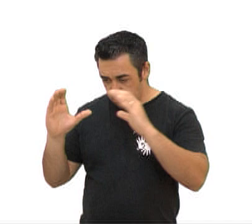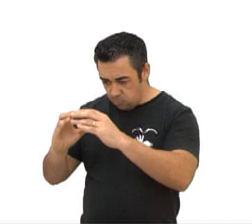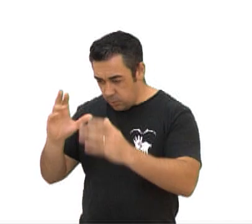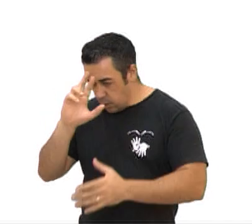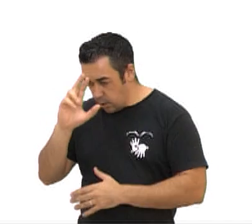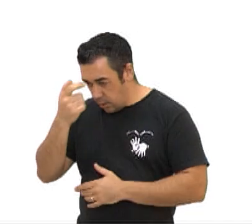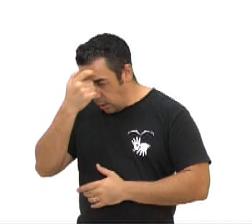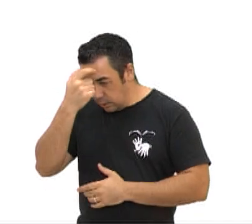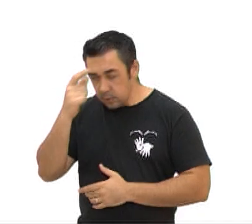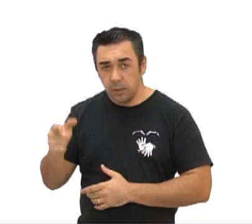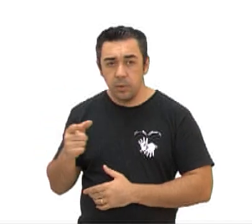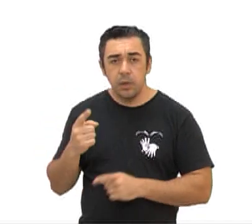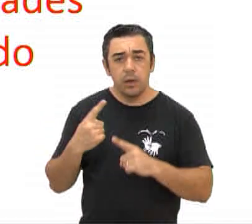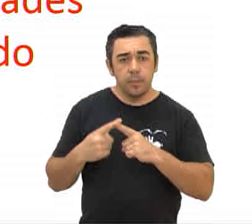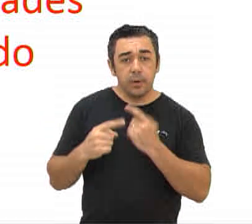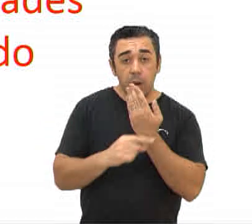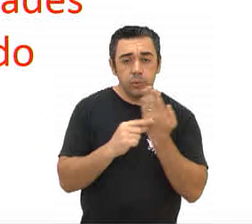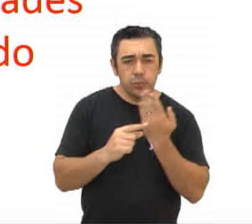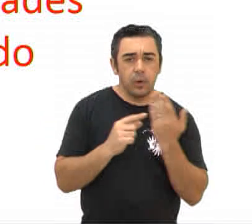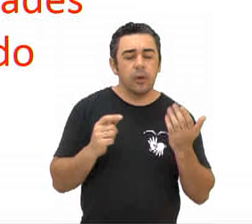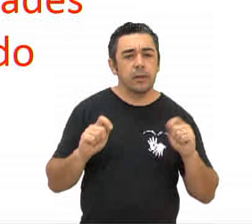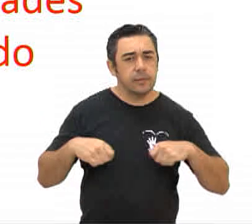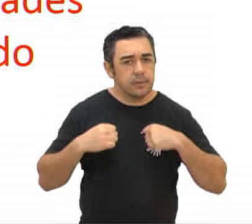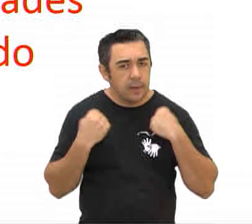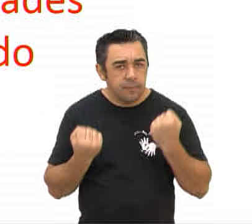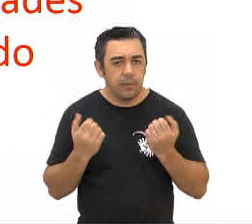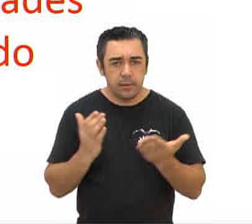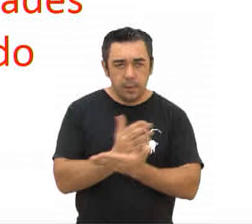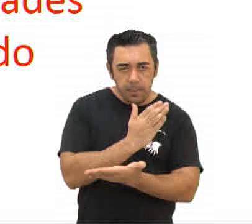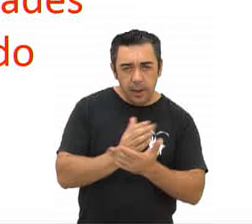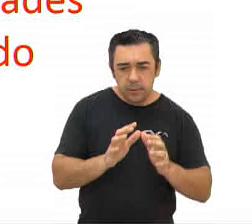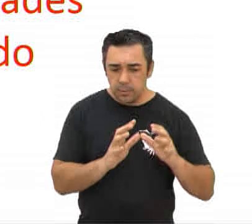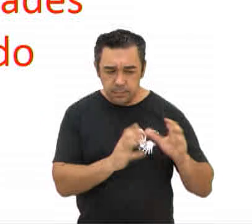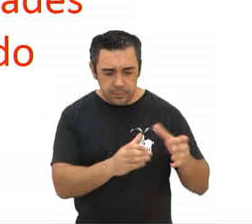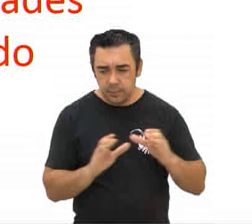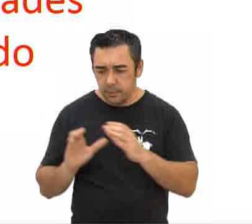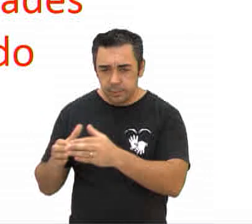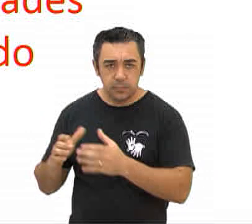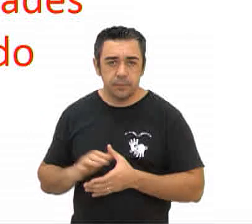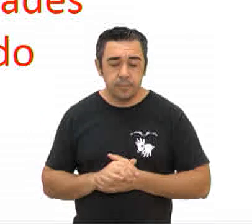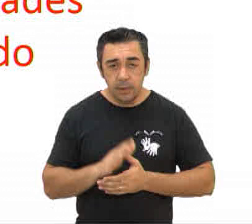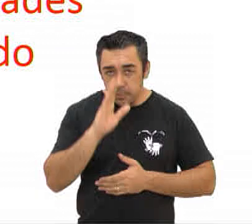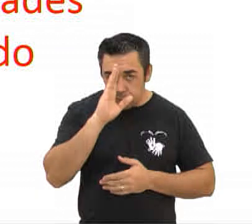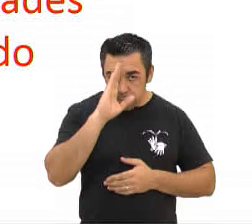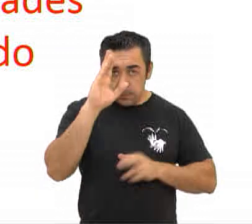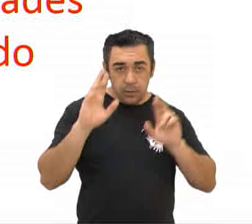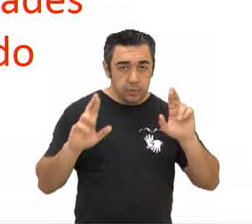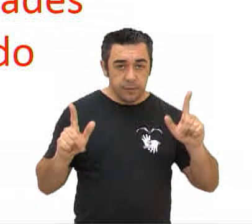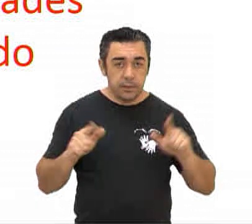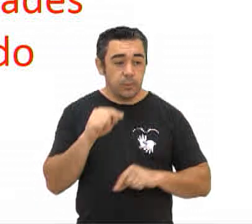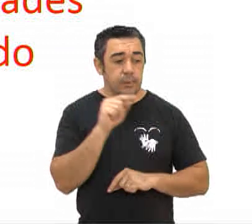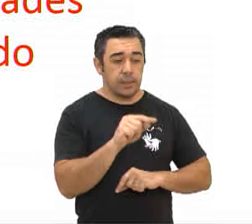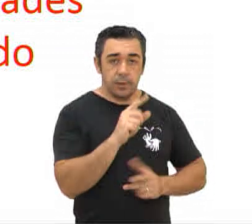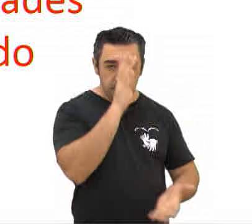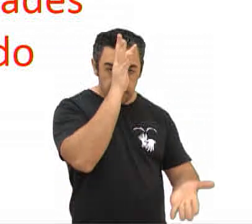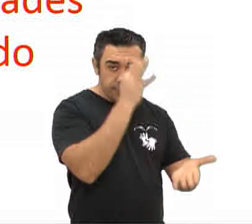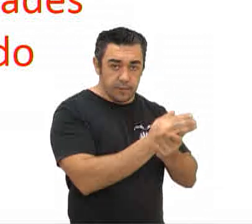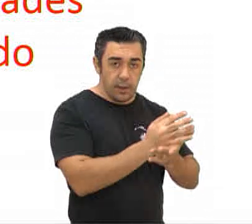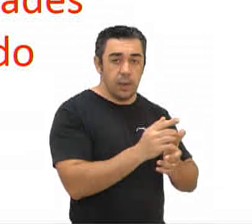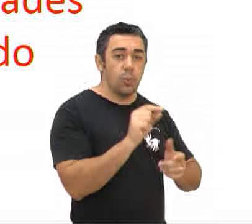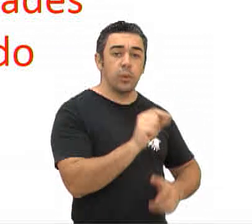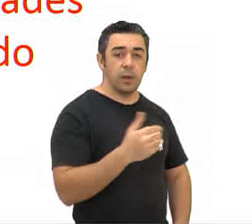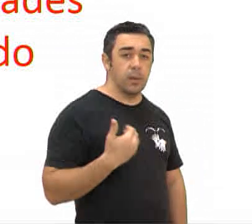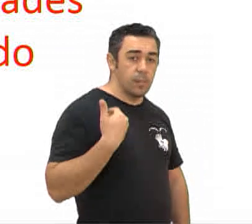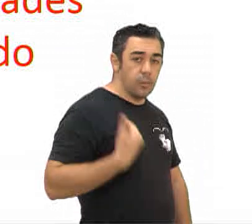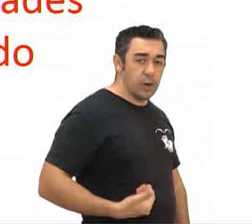Ockham defende a separação das duas? A principal diferença é que a fé age com a moral